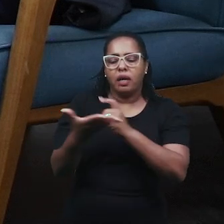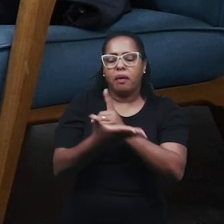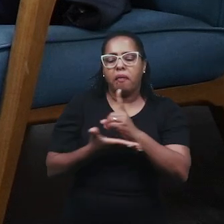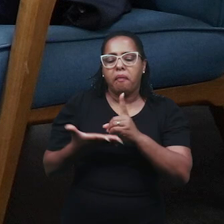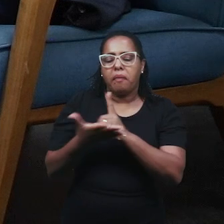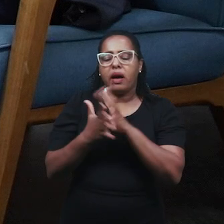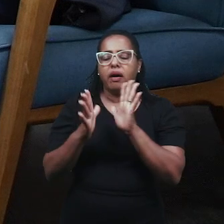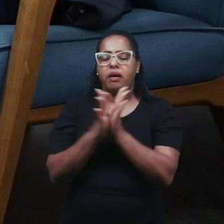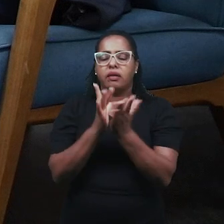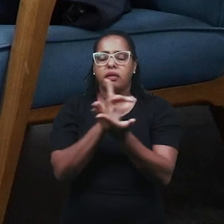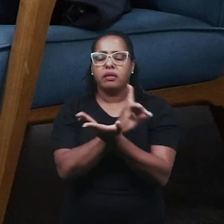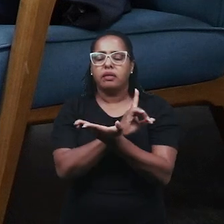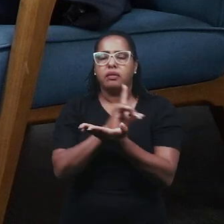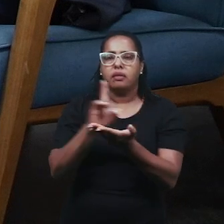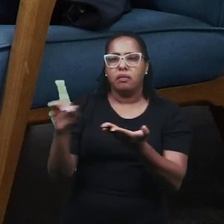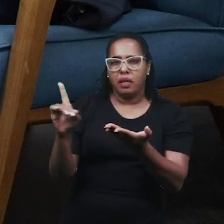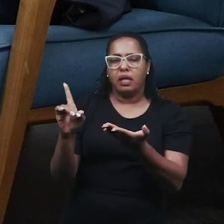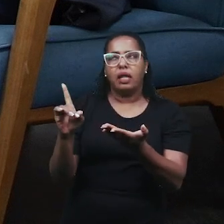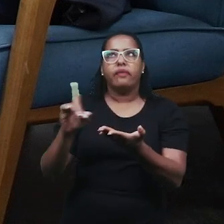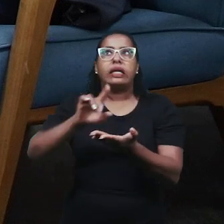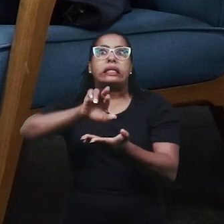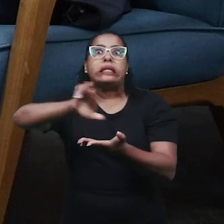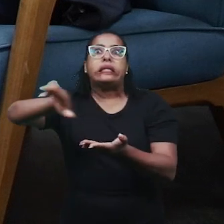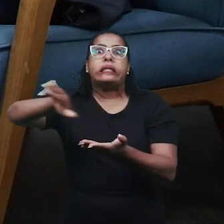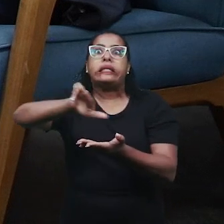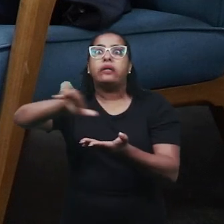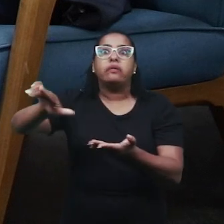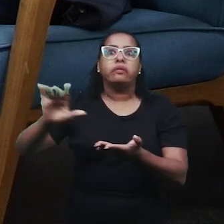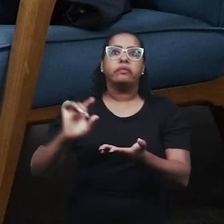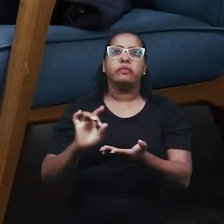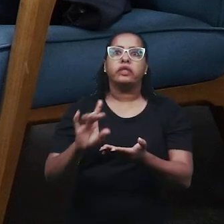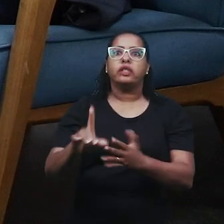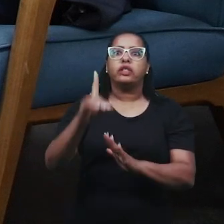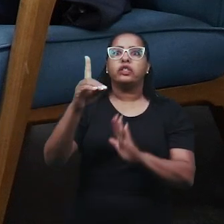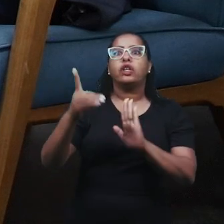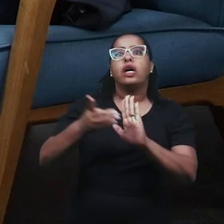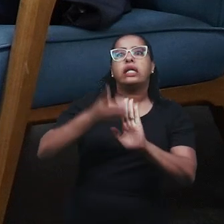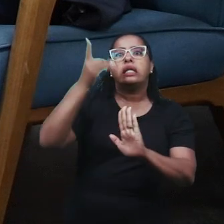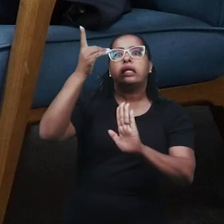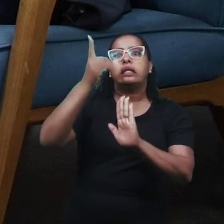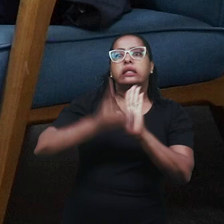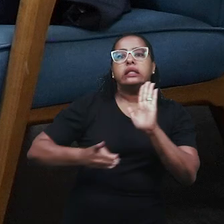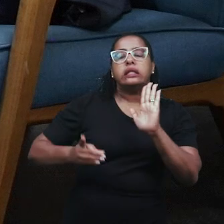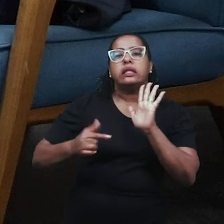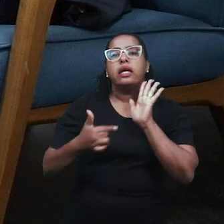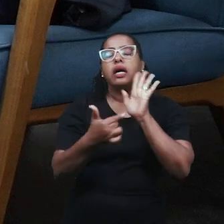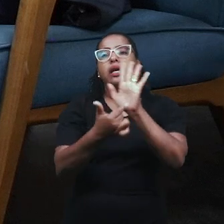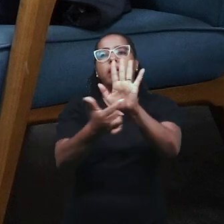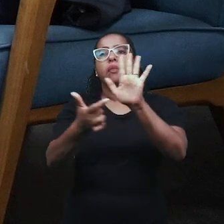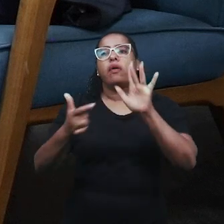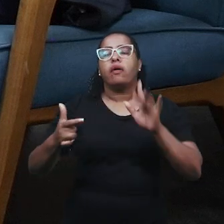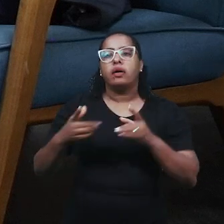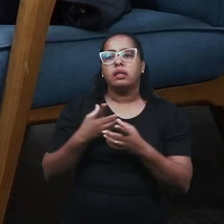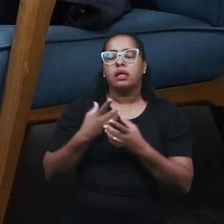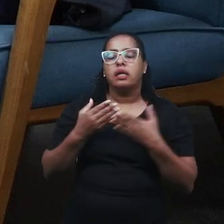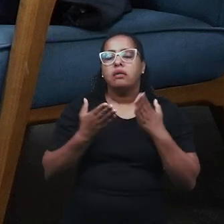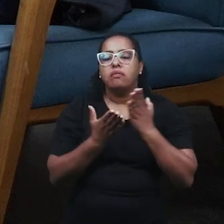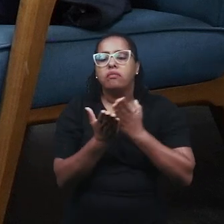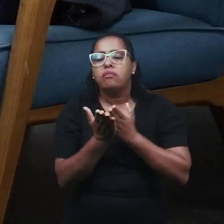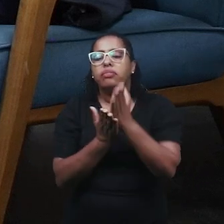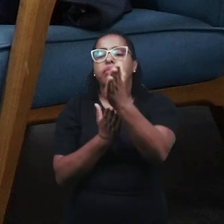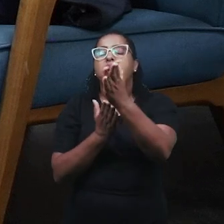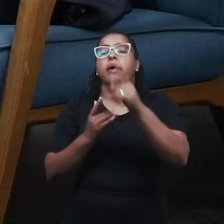na palavra, não só nas diretrizes que a palavra traz, na direção que a palavra nos